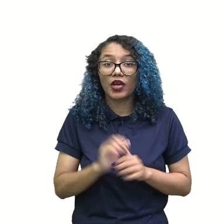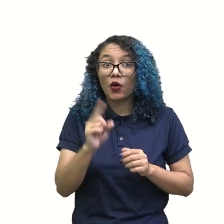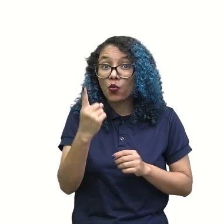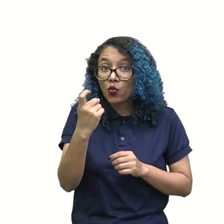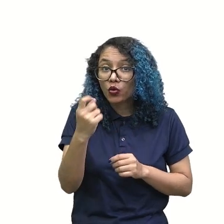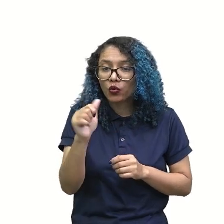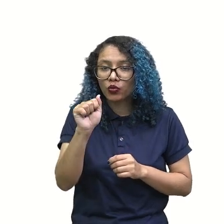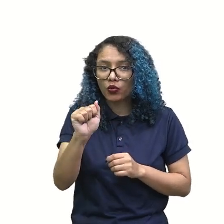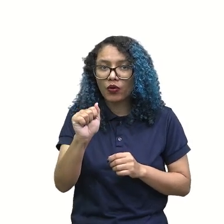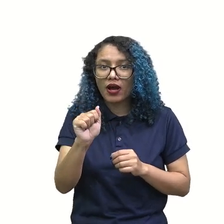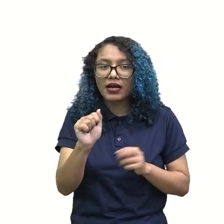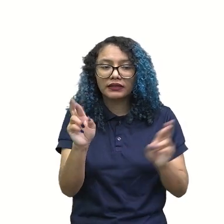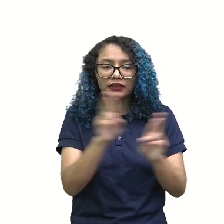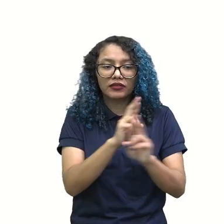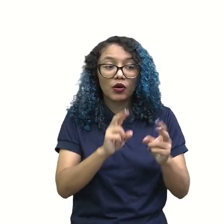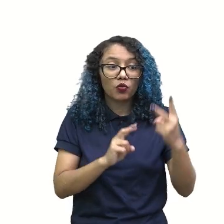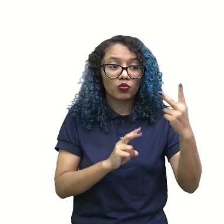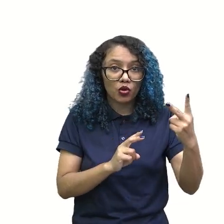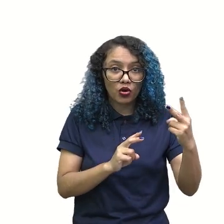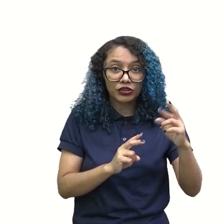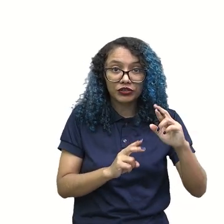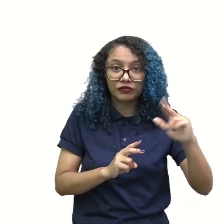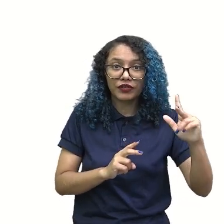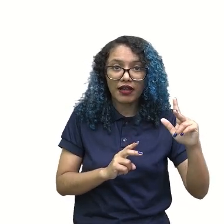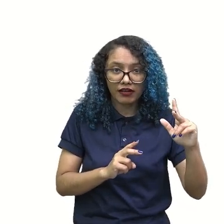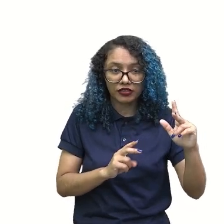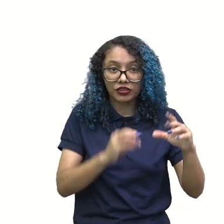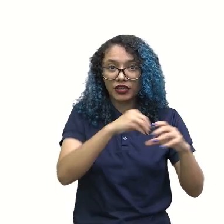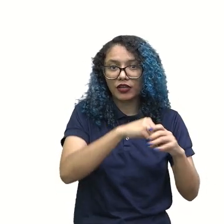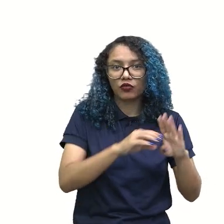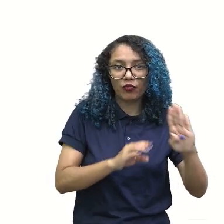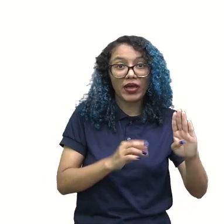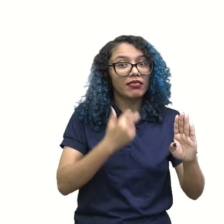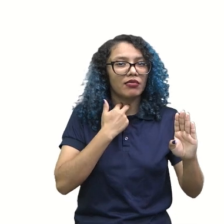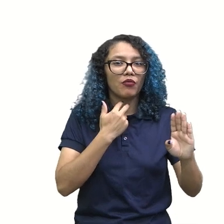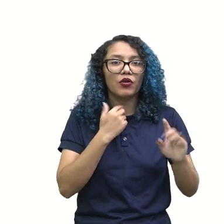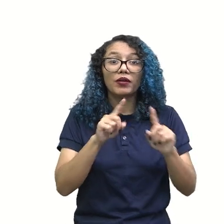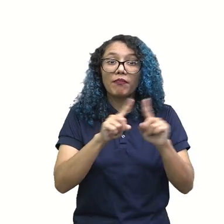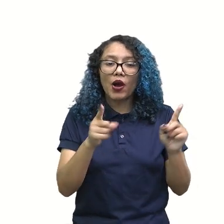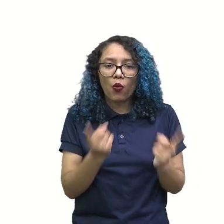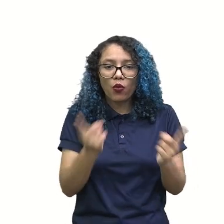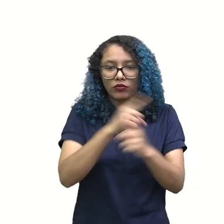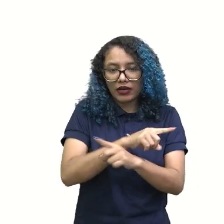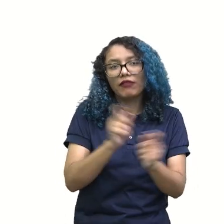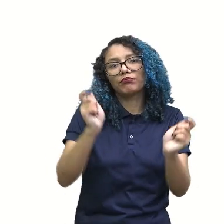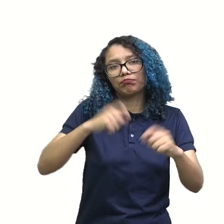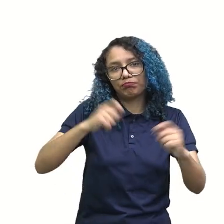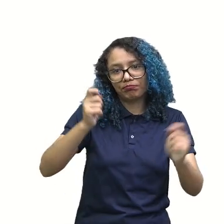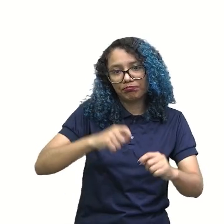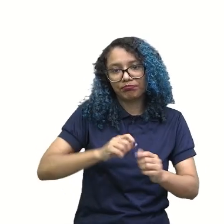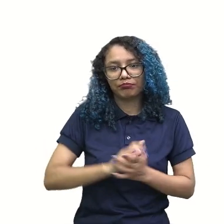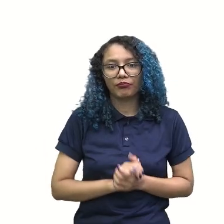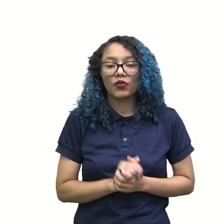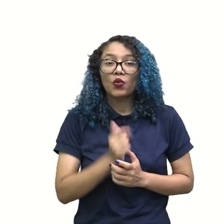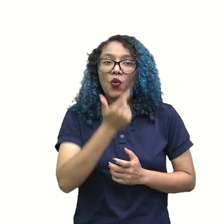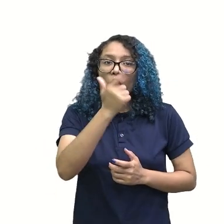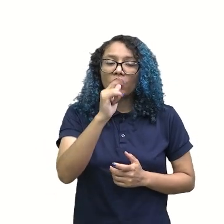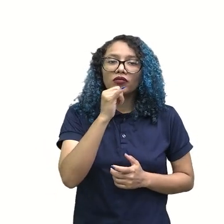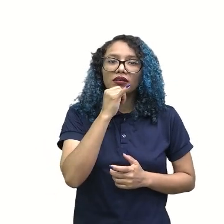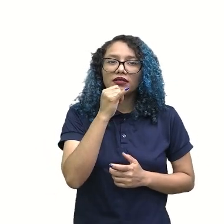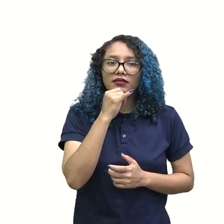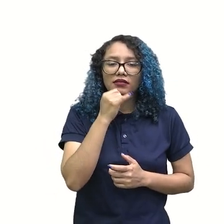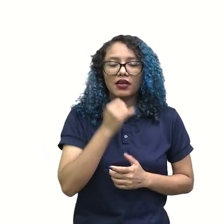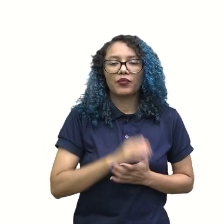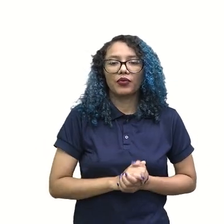se relacionar com 2 diferentes, tudo bem? E agora o exemplo mais clássico, mais conhecido em função.